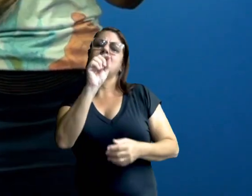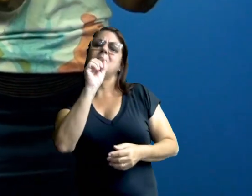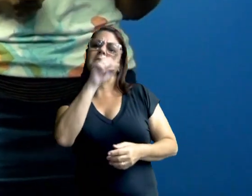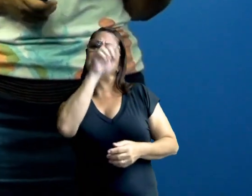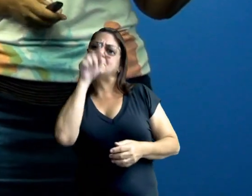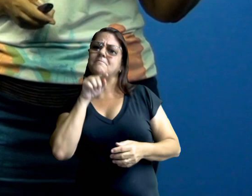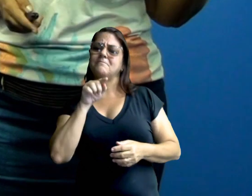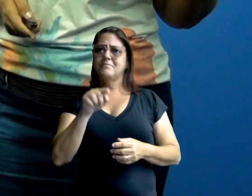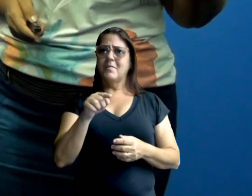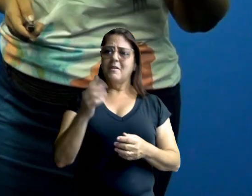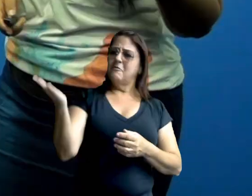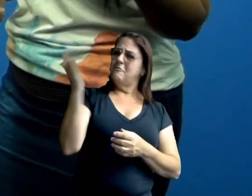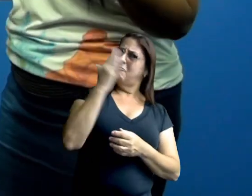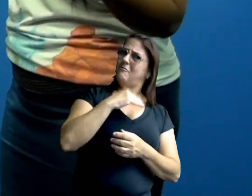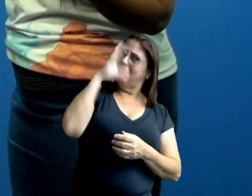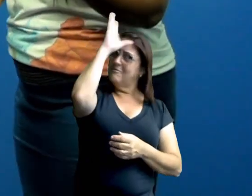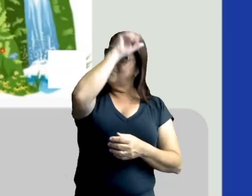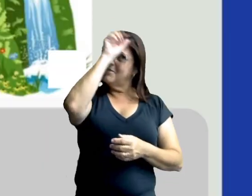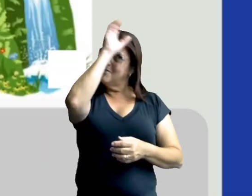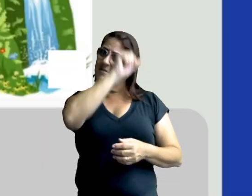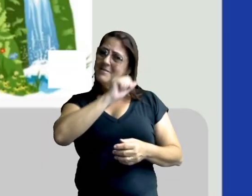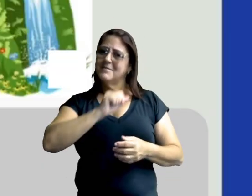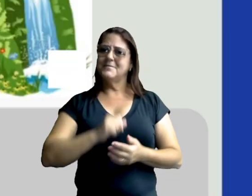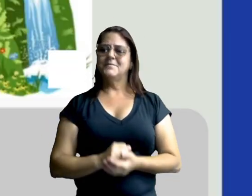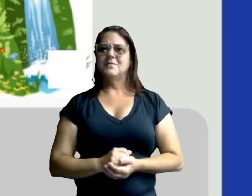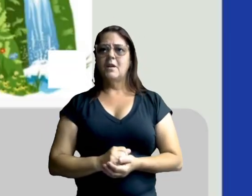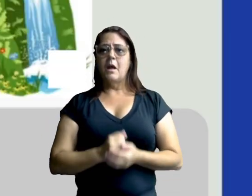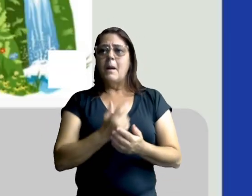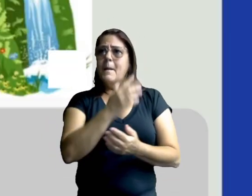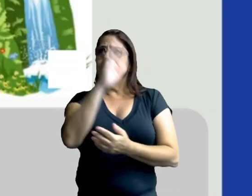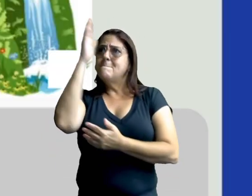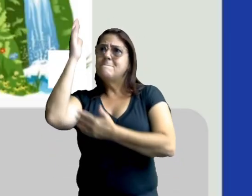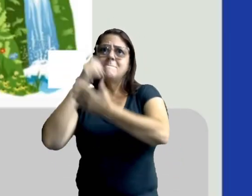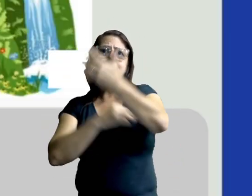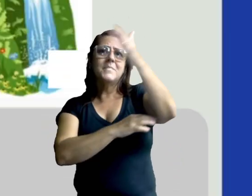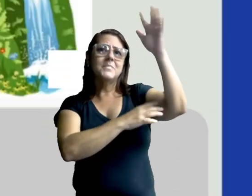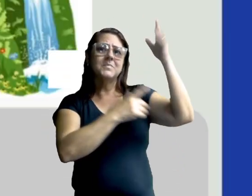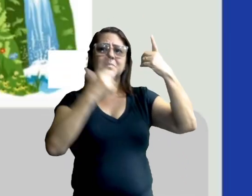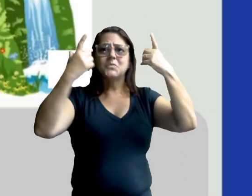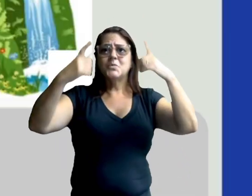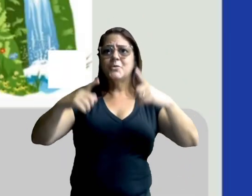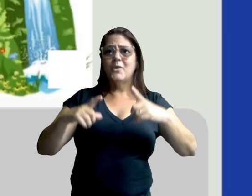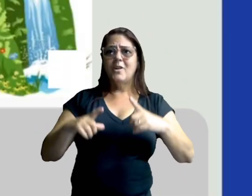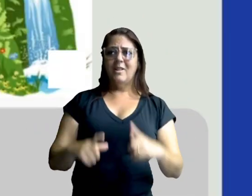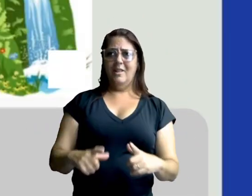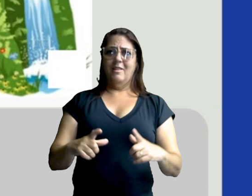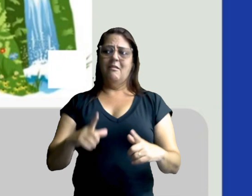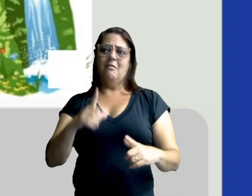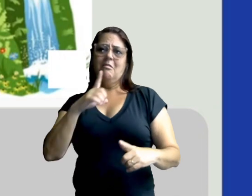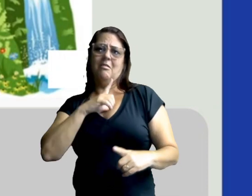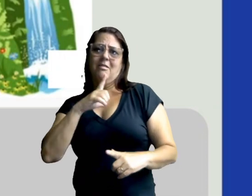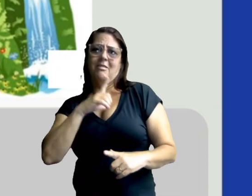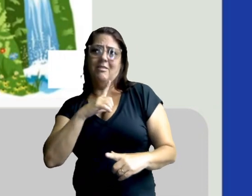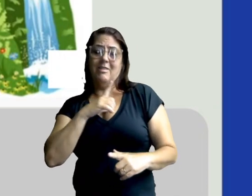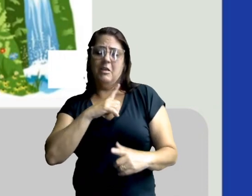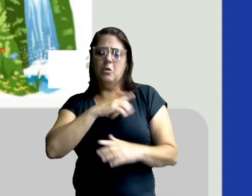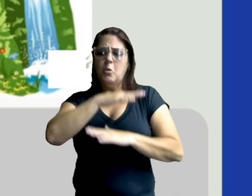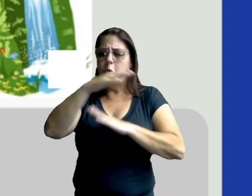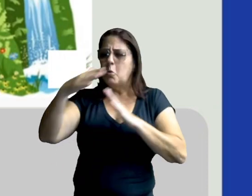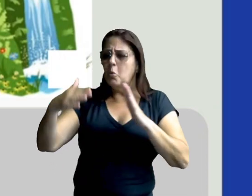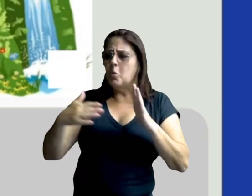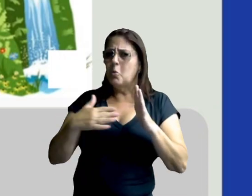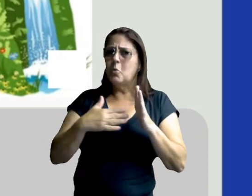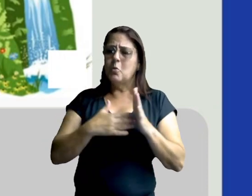paisagem? Então vem aprender comigo. A paisagem de um lugar, ela é composta por tudo